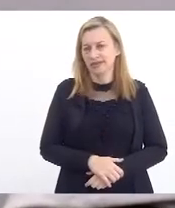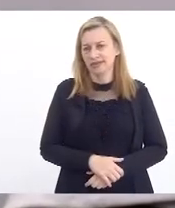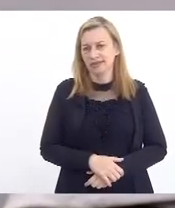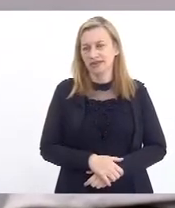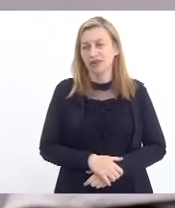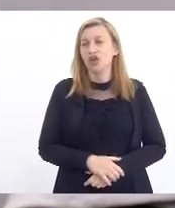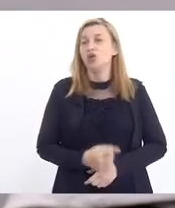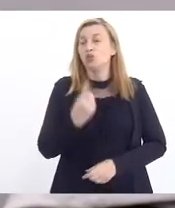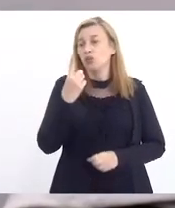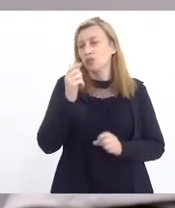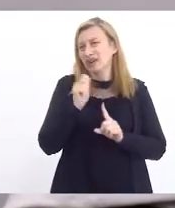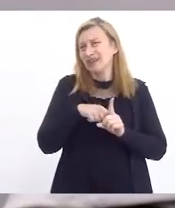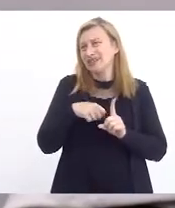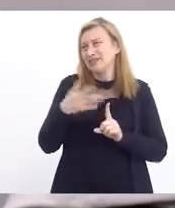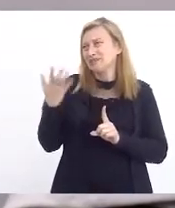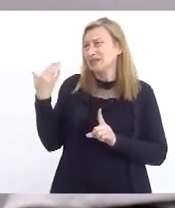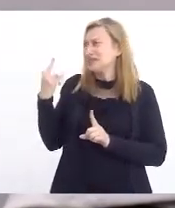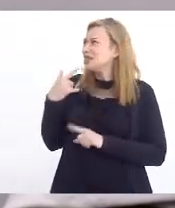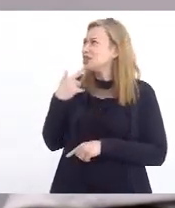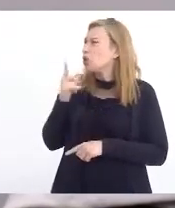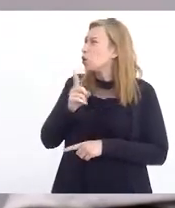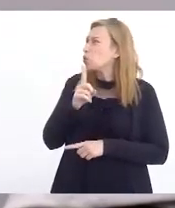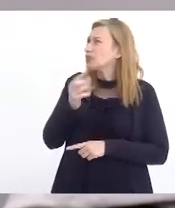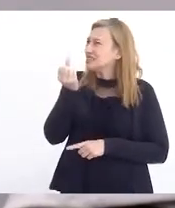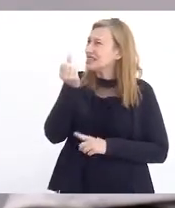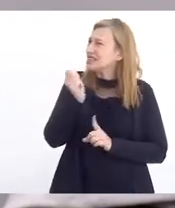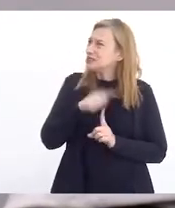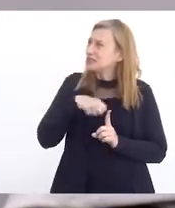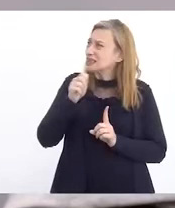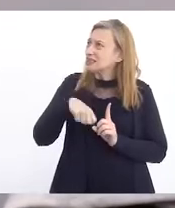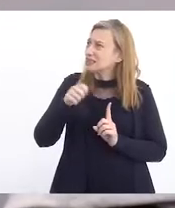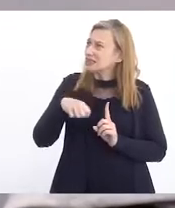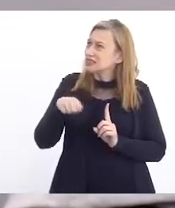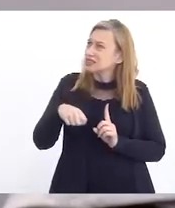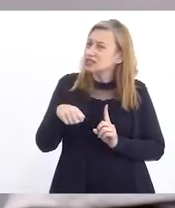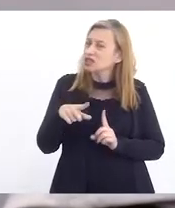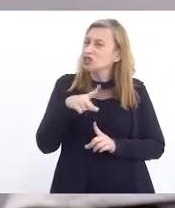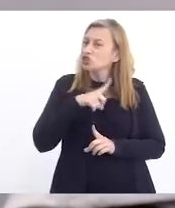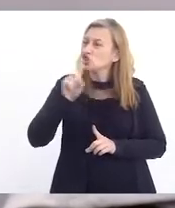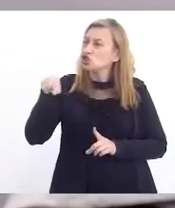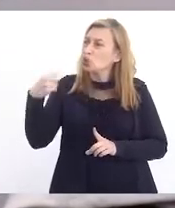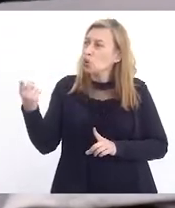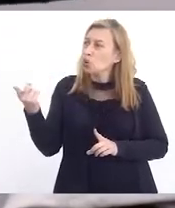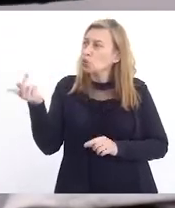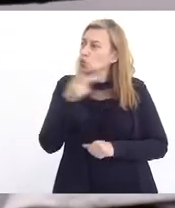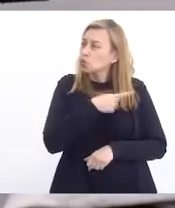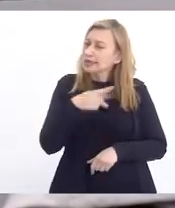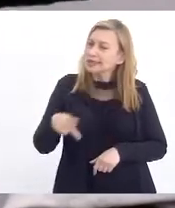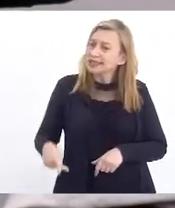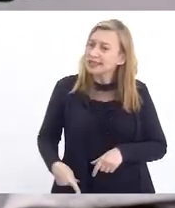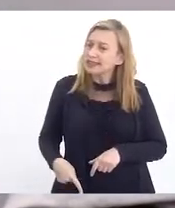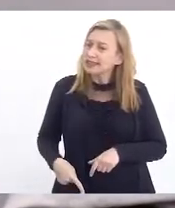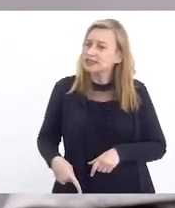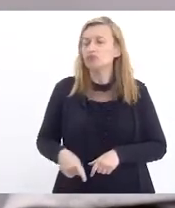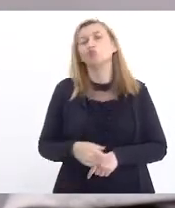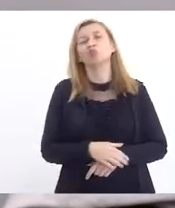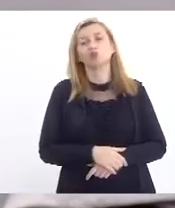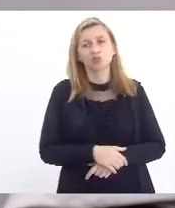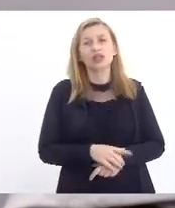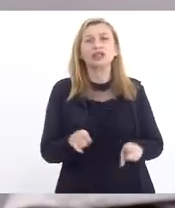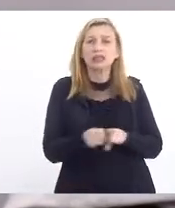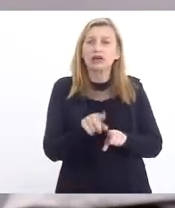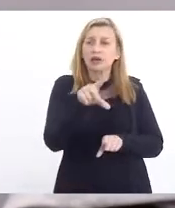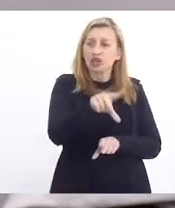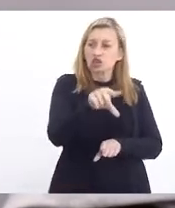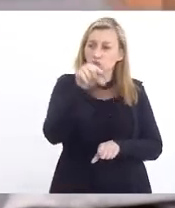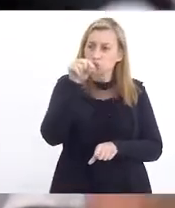um mês atrás, uns 6 meses atrás, tinha outro presidente, também escolhido